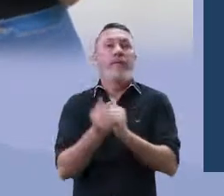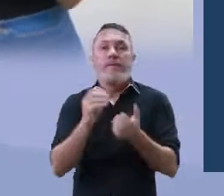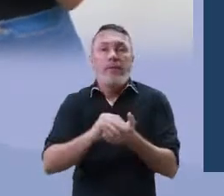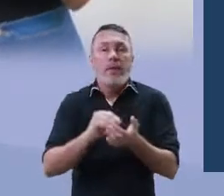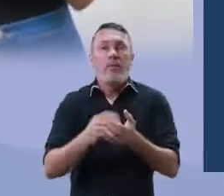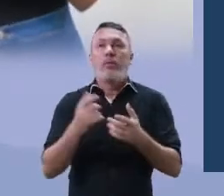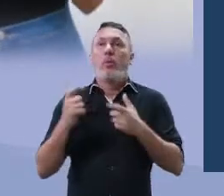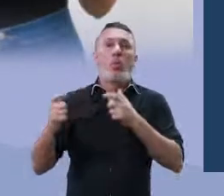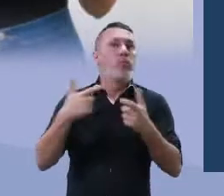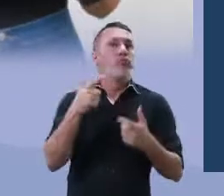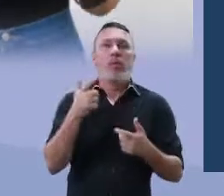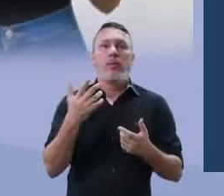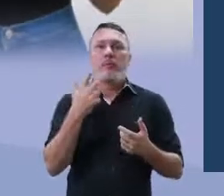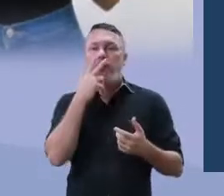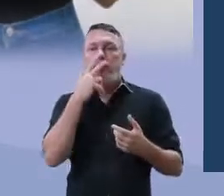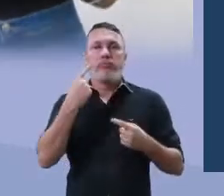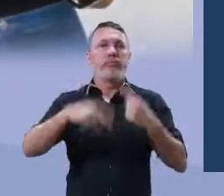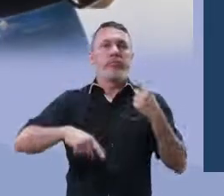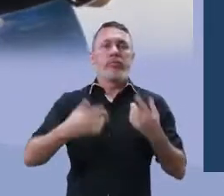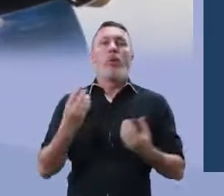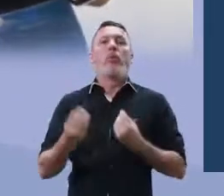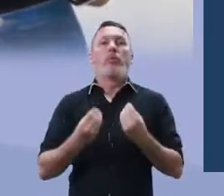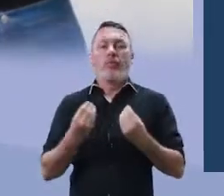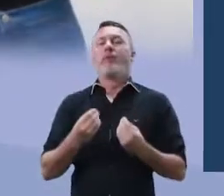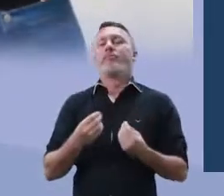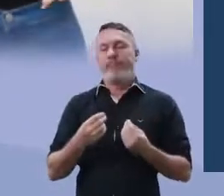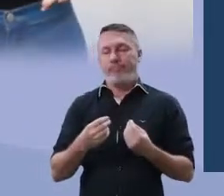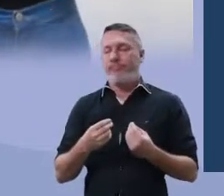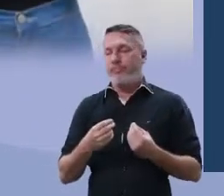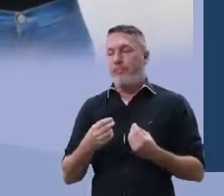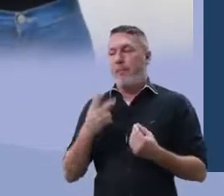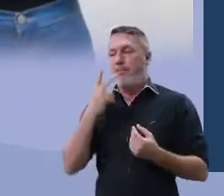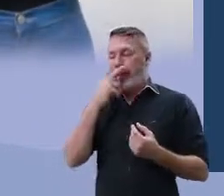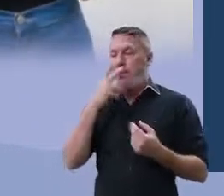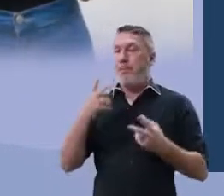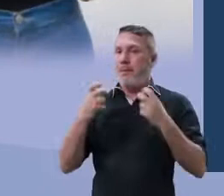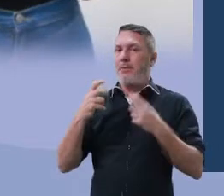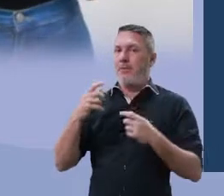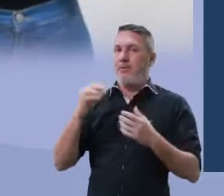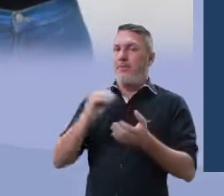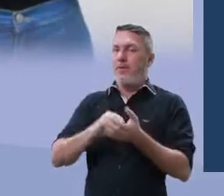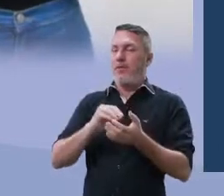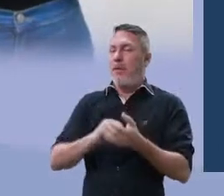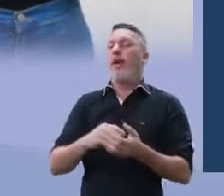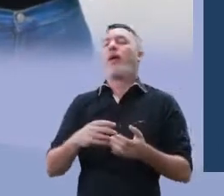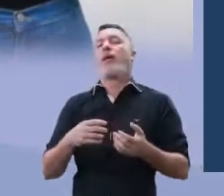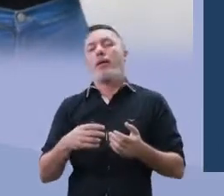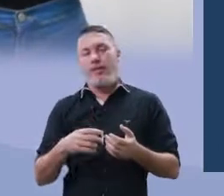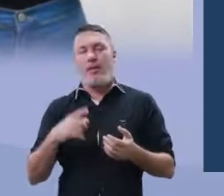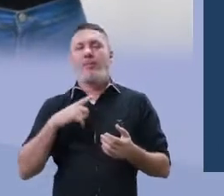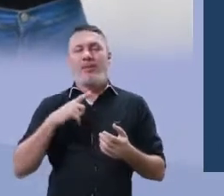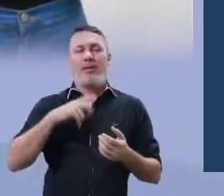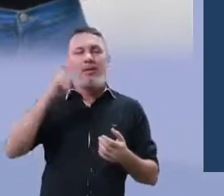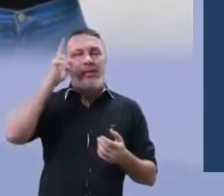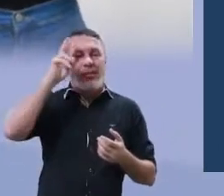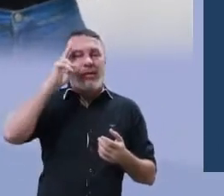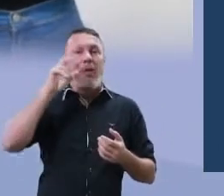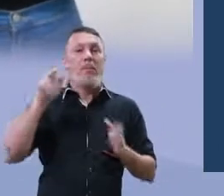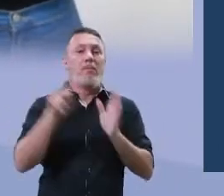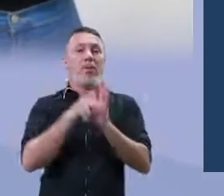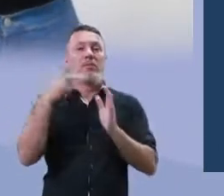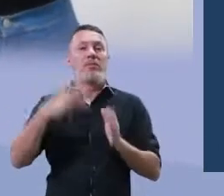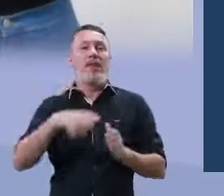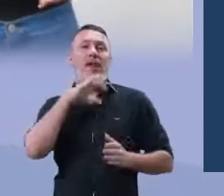muito mais bem adaptada ao local do que a outra espécie, porque ela não vai ser predada. então o número deles também vai ser maior. E